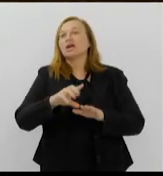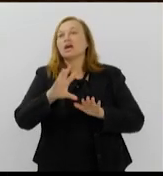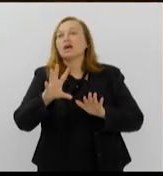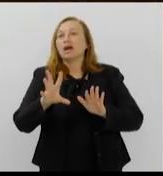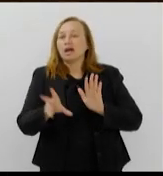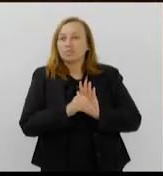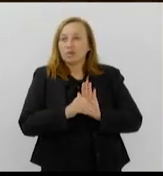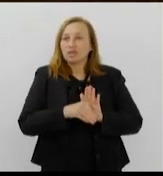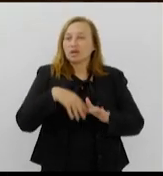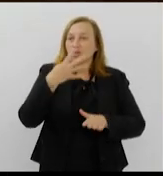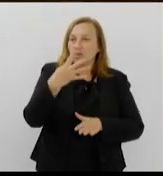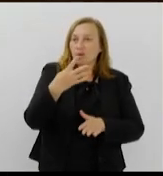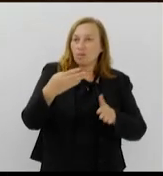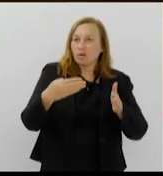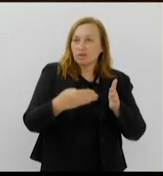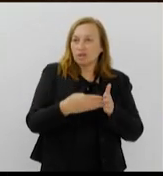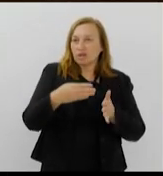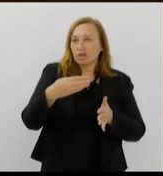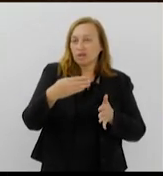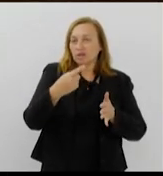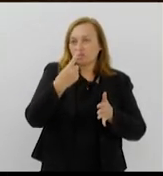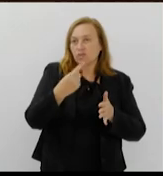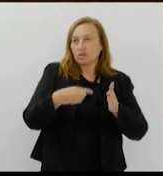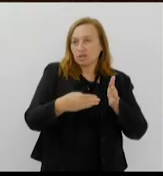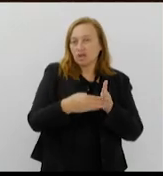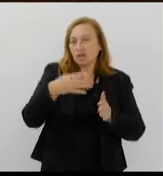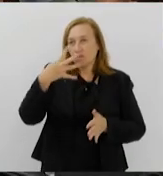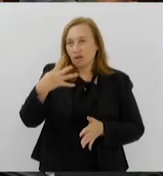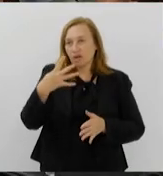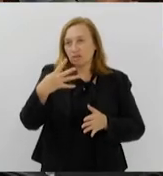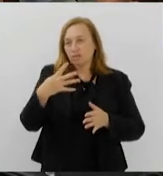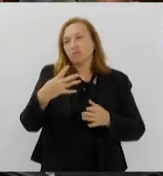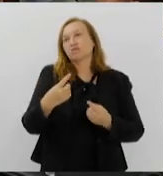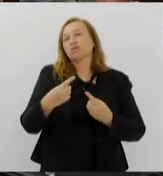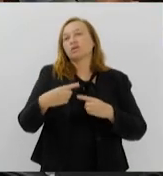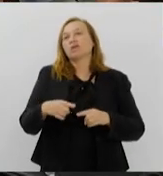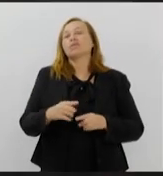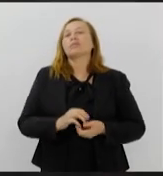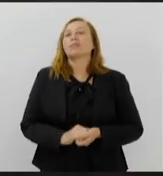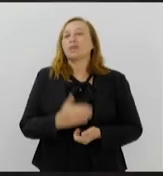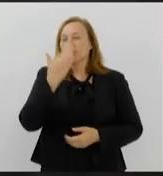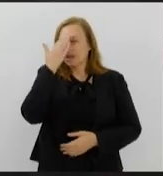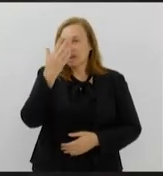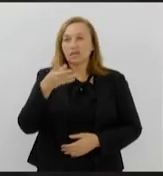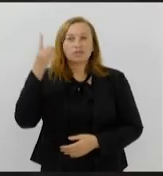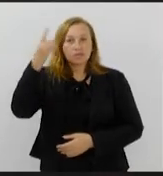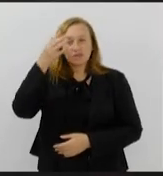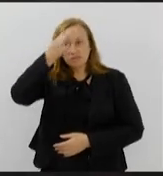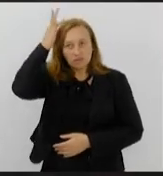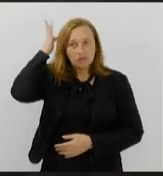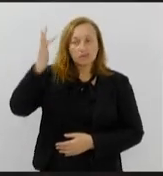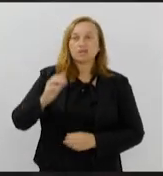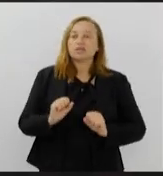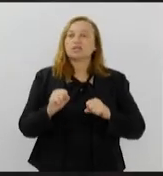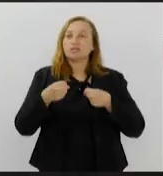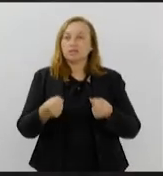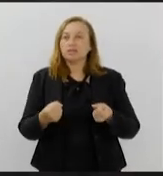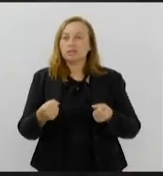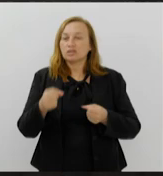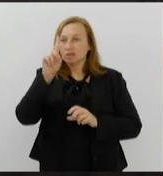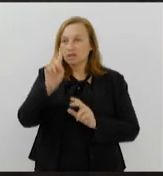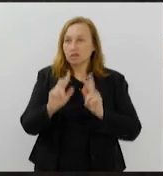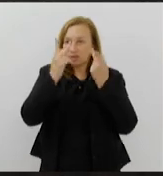4 da Comissão de Defesa dos Direitos Humanos. Muito obrigado, deputado Fred Pacheco. Pela Comissão de Defesa dos Direitos